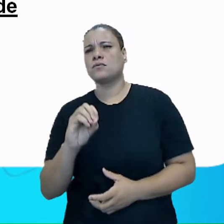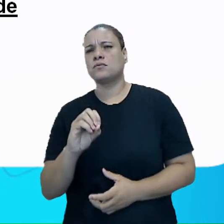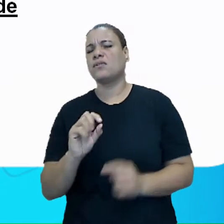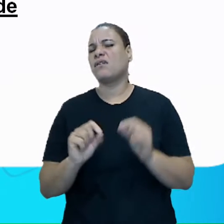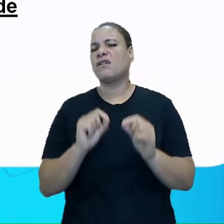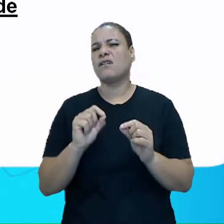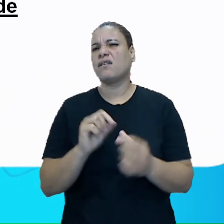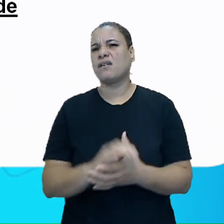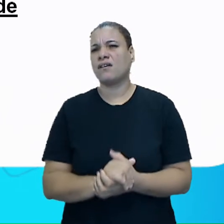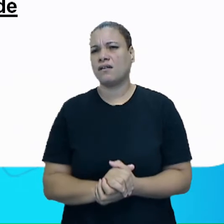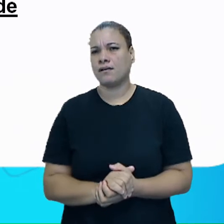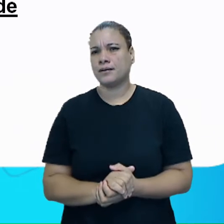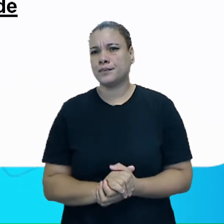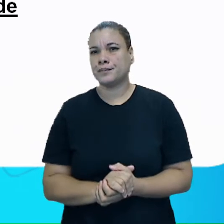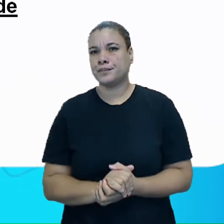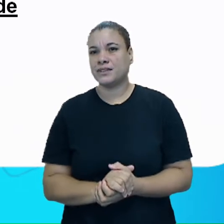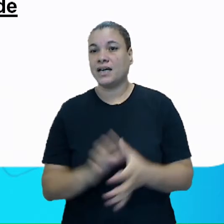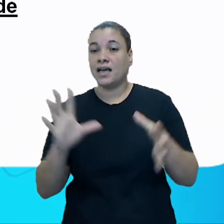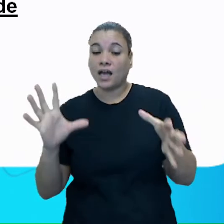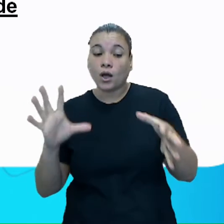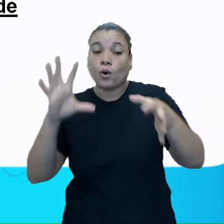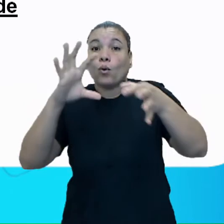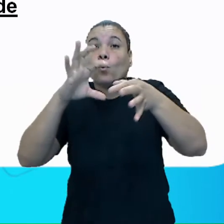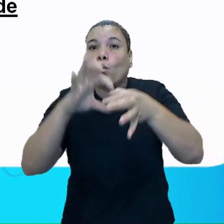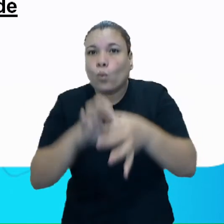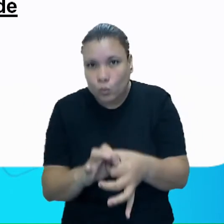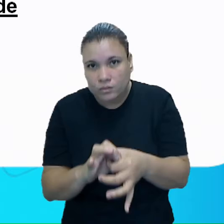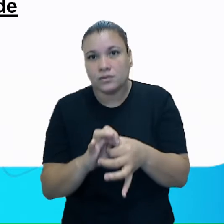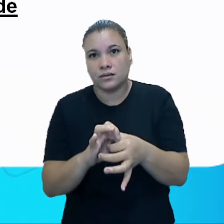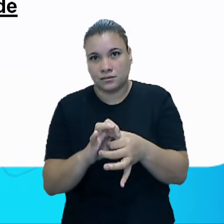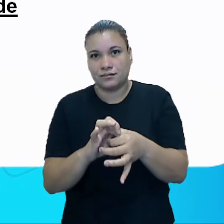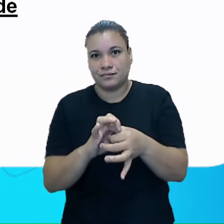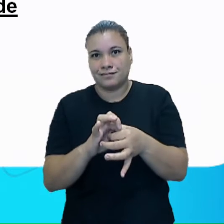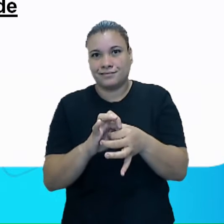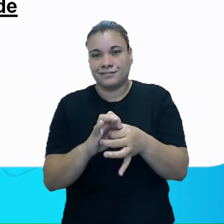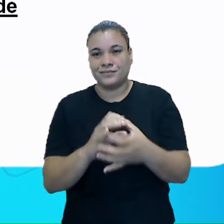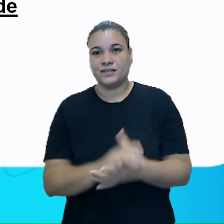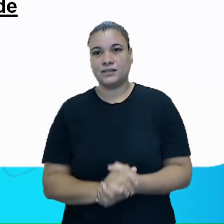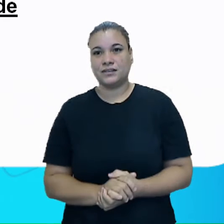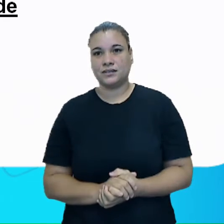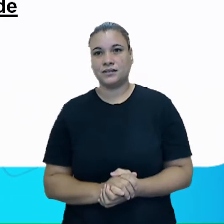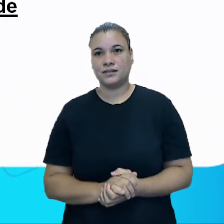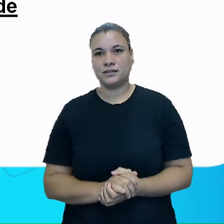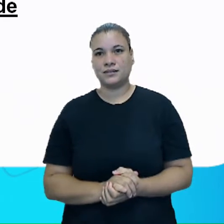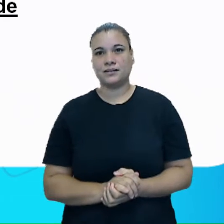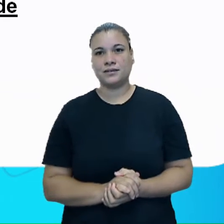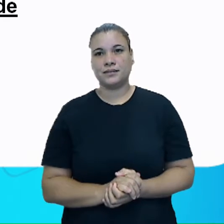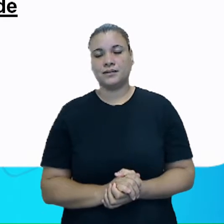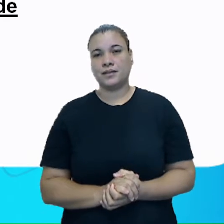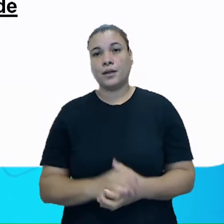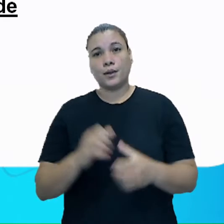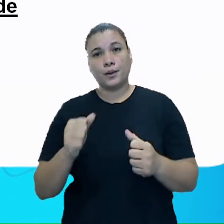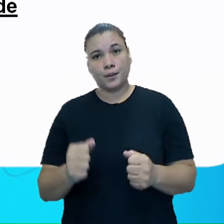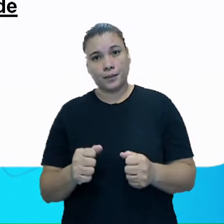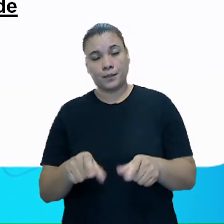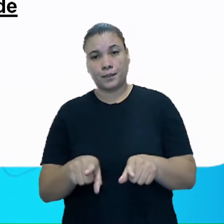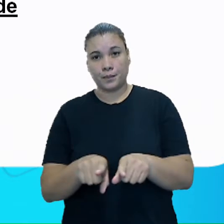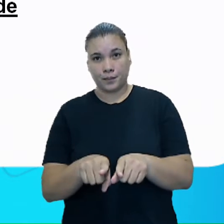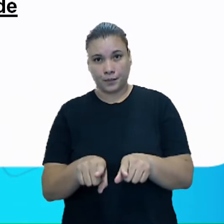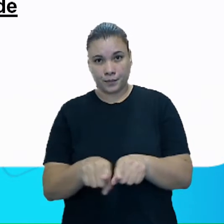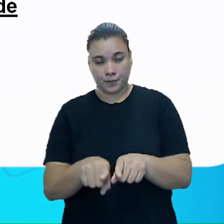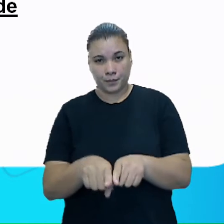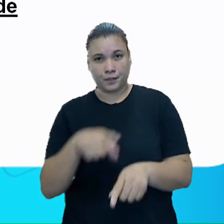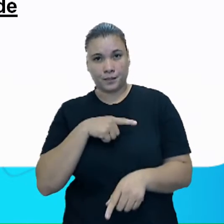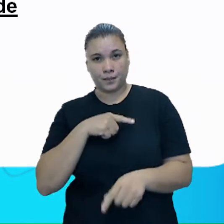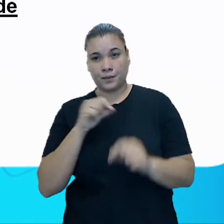verbal. Eu mudei um pouquinho, ó, falei de predicado e agora tem uma nomenclatura diferente, predicação. Predicação